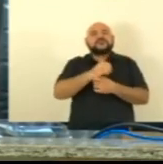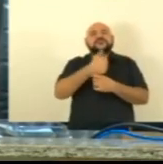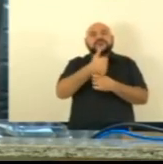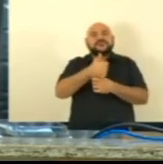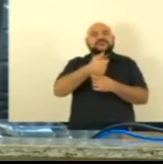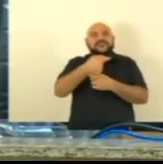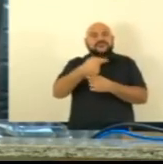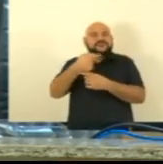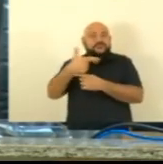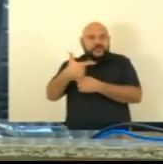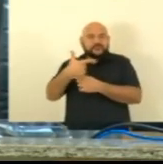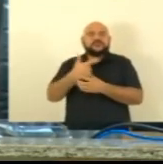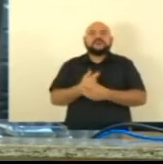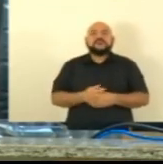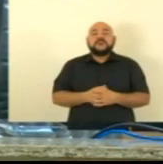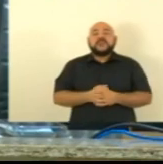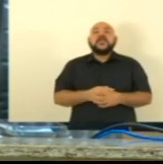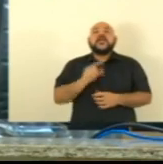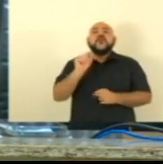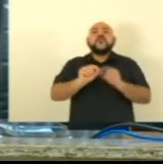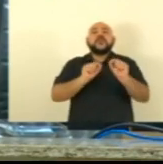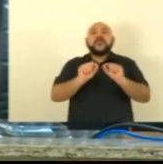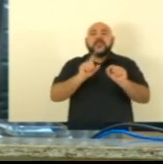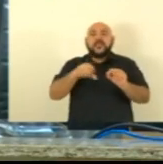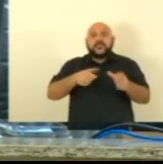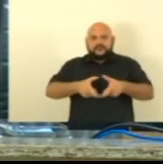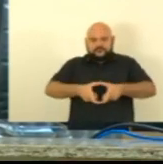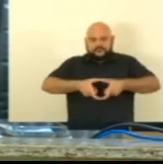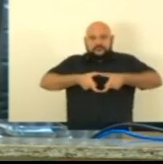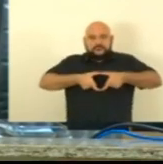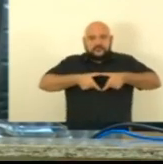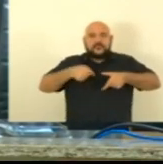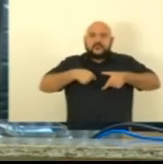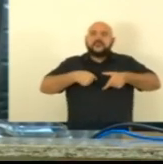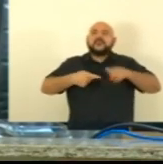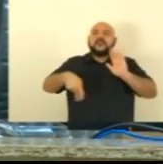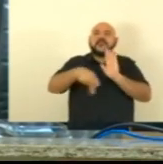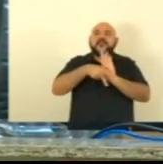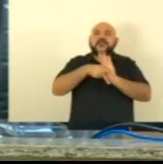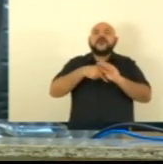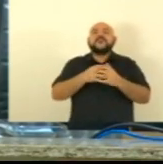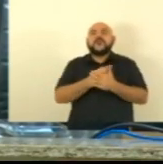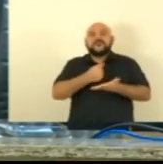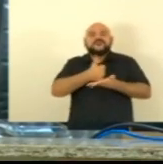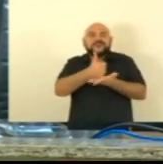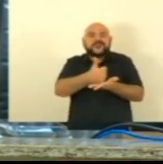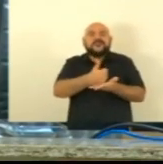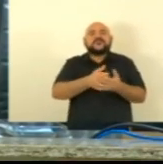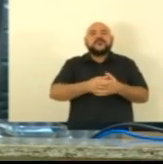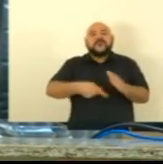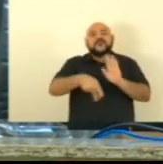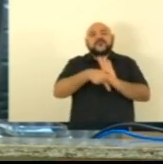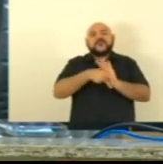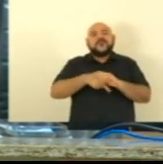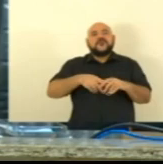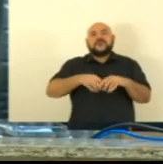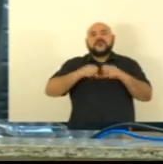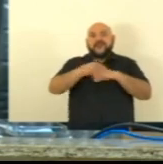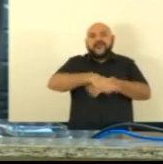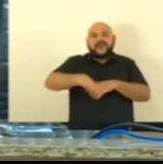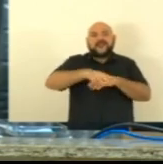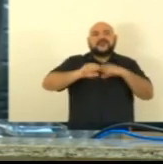maio de 2004, que institui a medalha Educador Capixaba Renato Pacheco, publicado no Ar Digital do